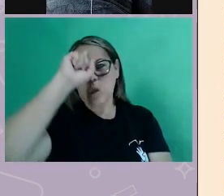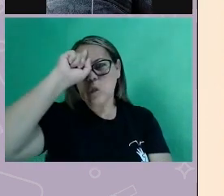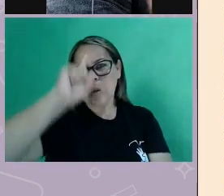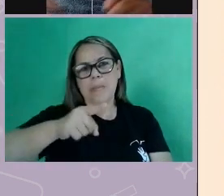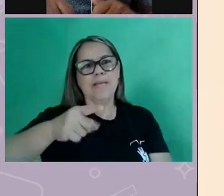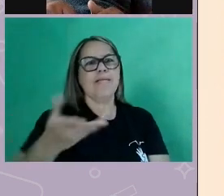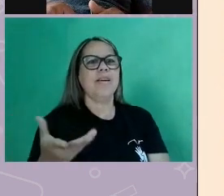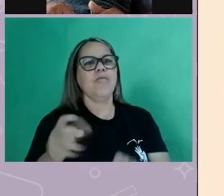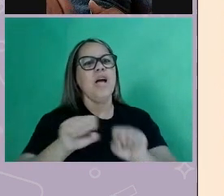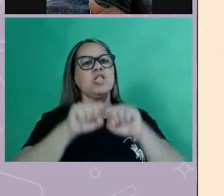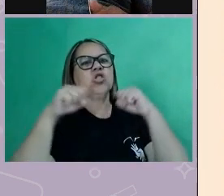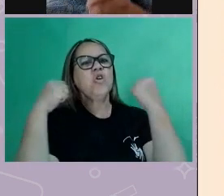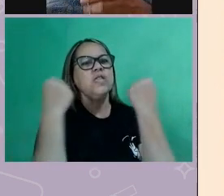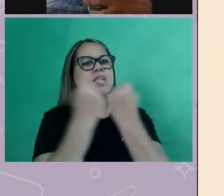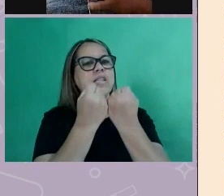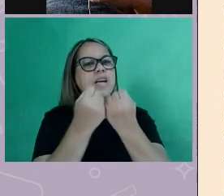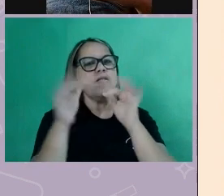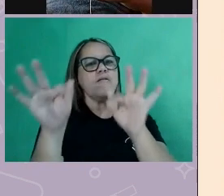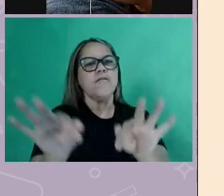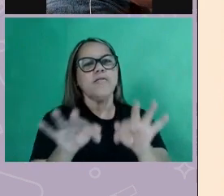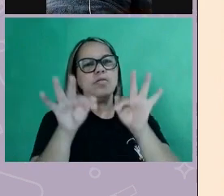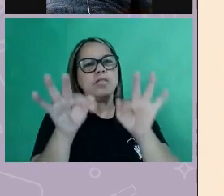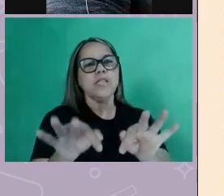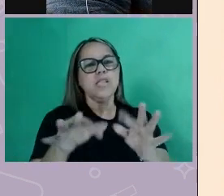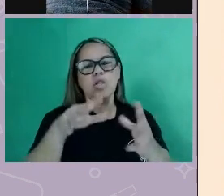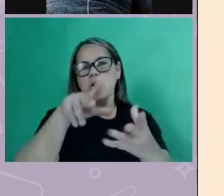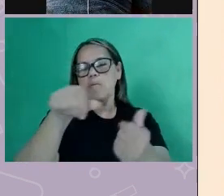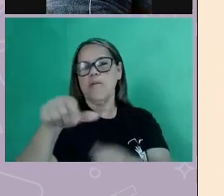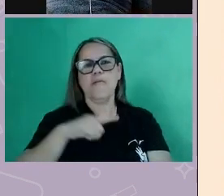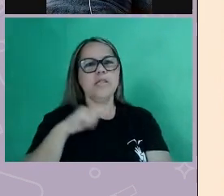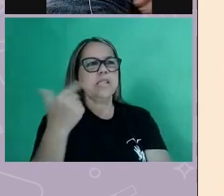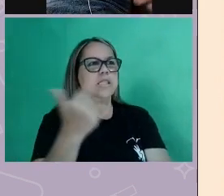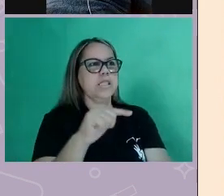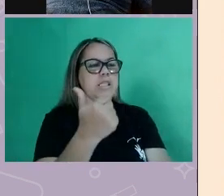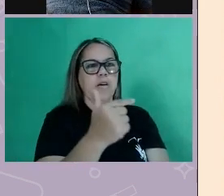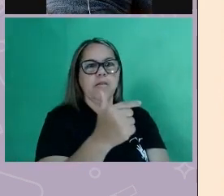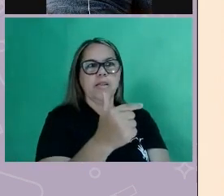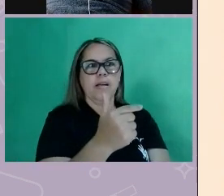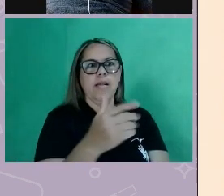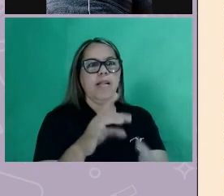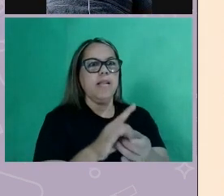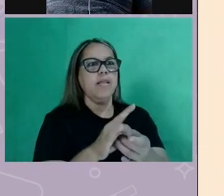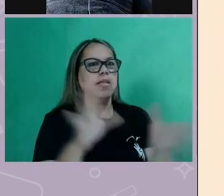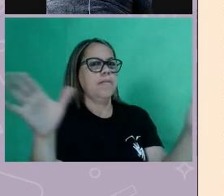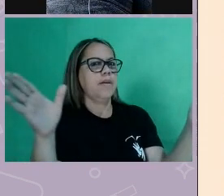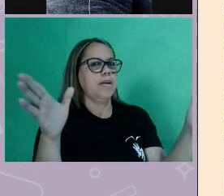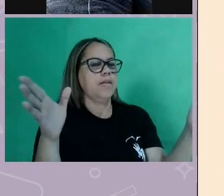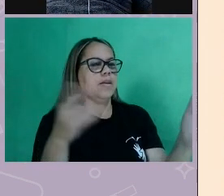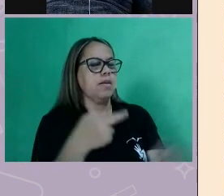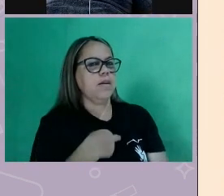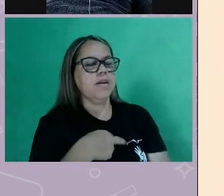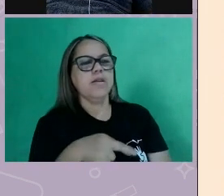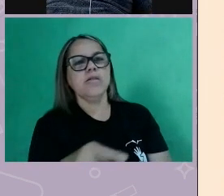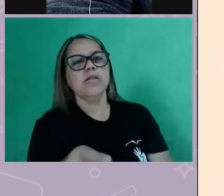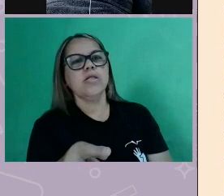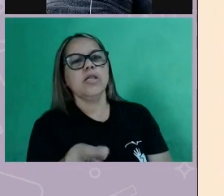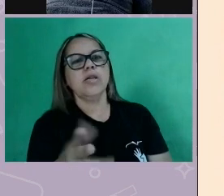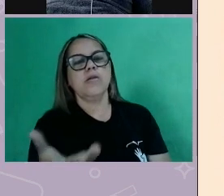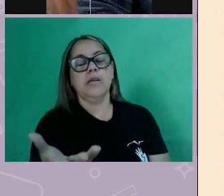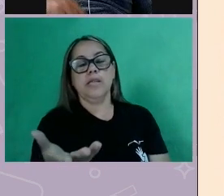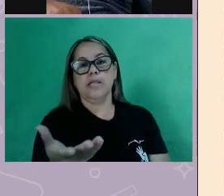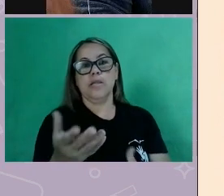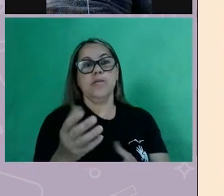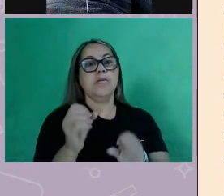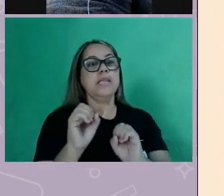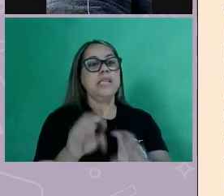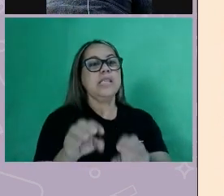e é um mundo onde você não tem liberdade religiosa para professar o que você quiser a doutrina da igreja católica